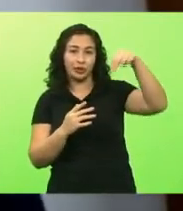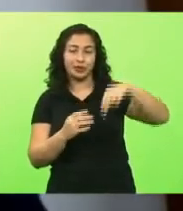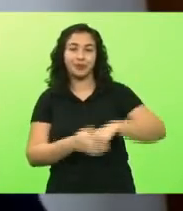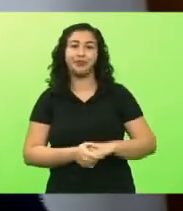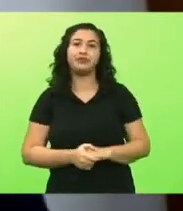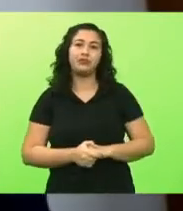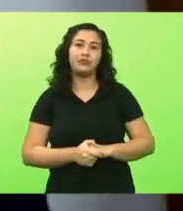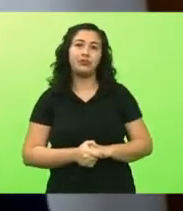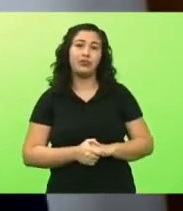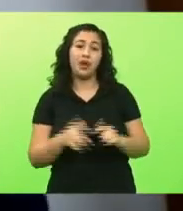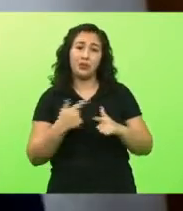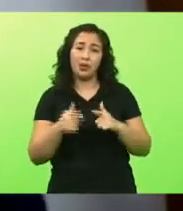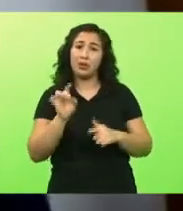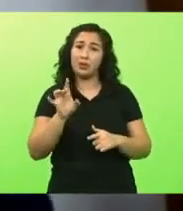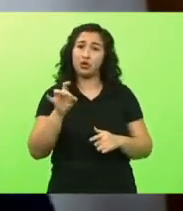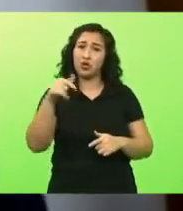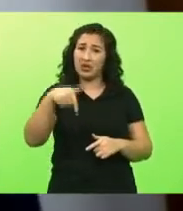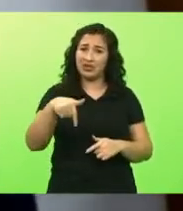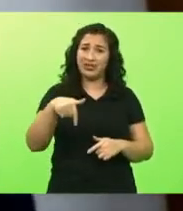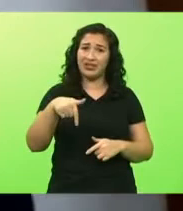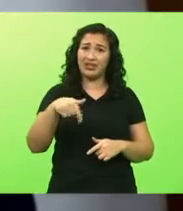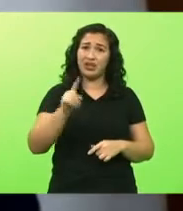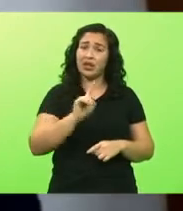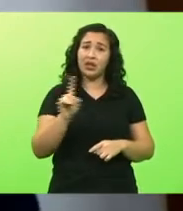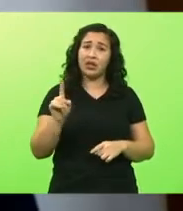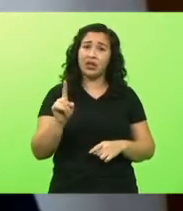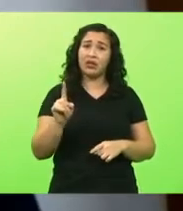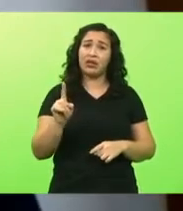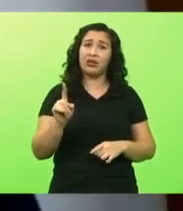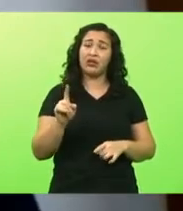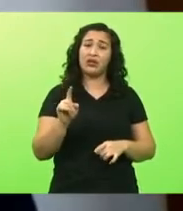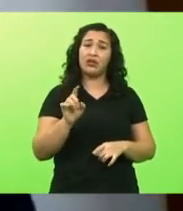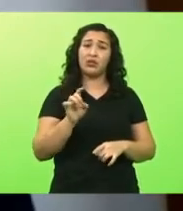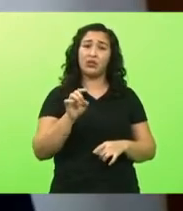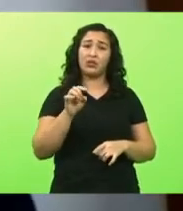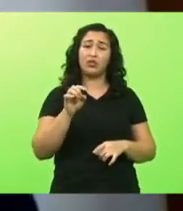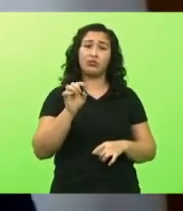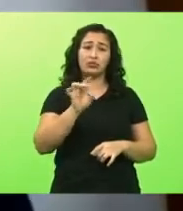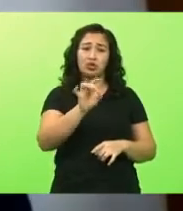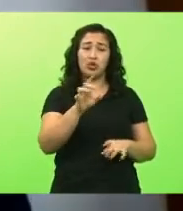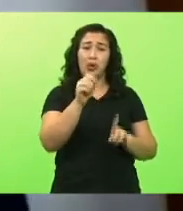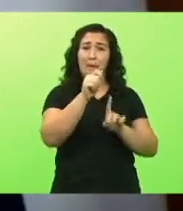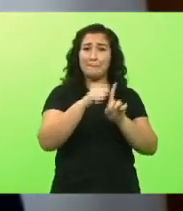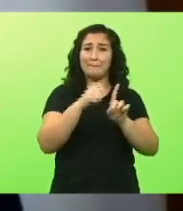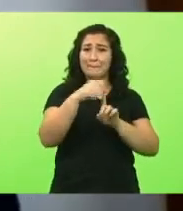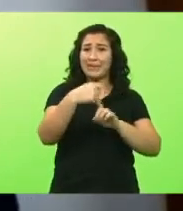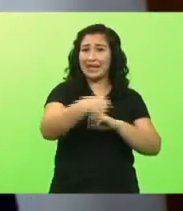da região, o problema é catarinense. O problema também não se resolve na banana. A banana,